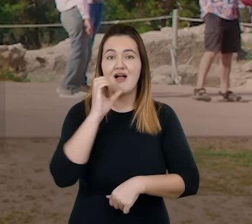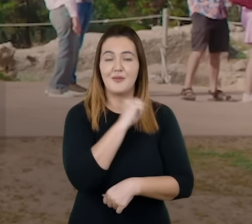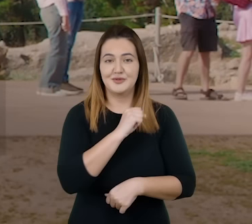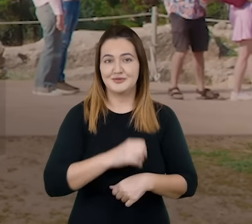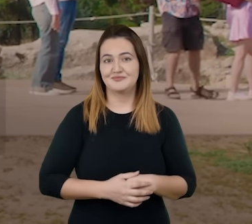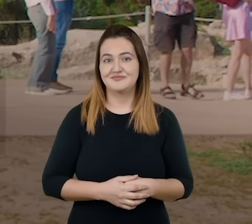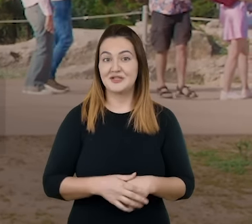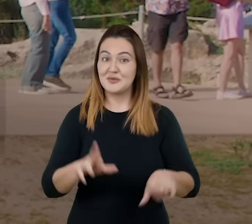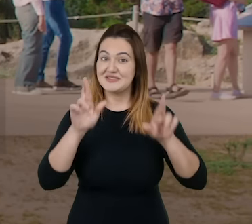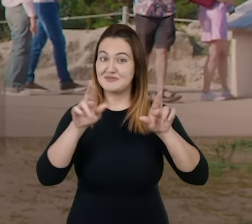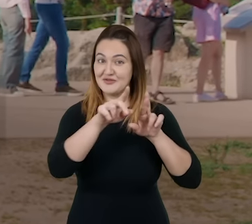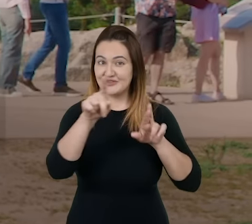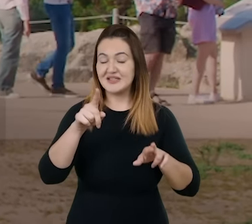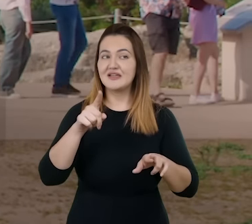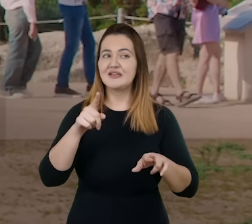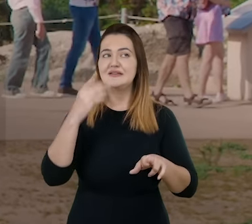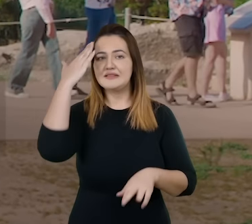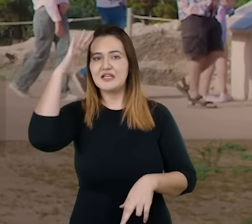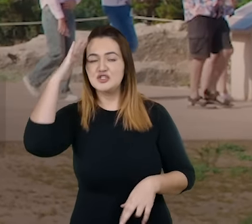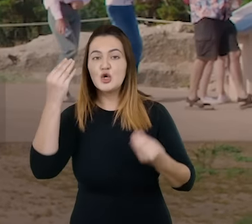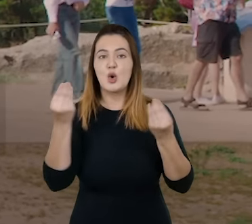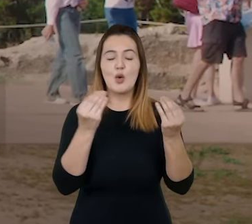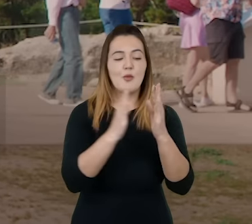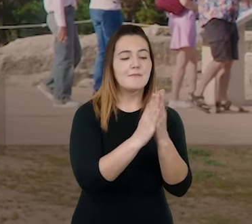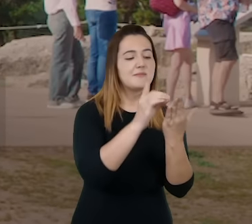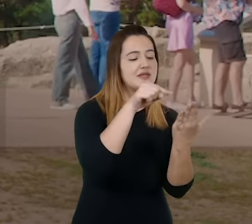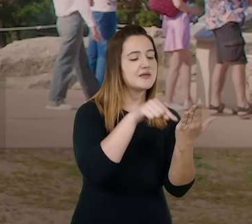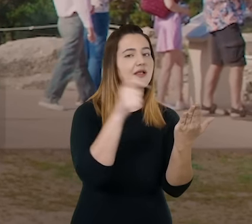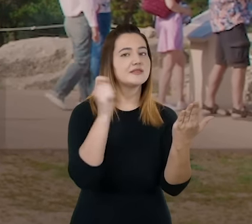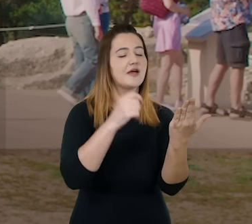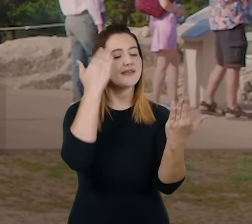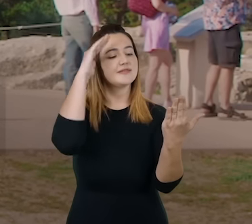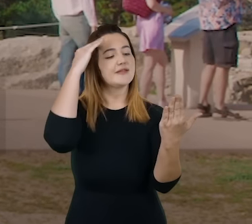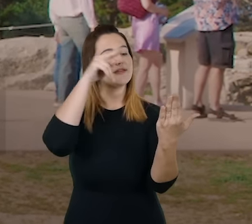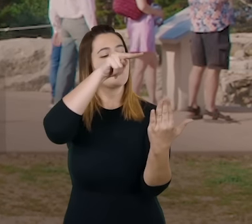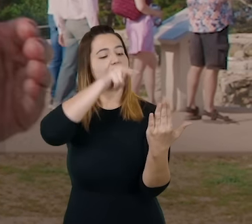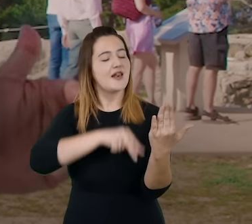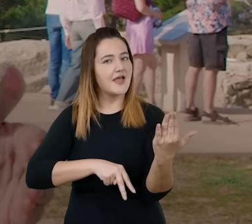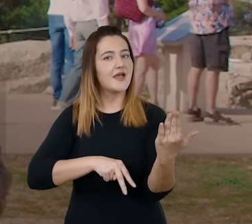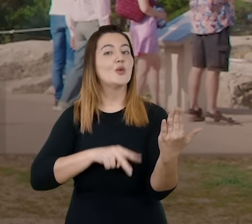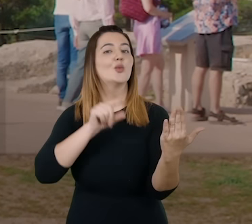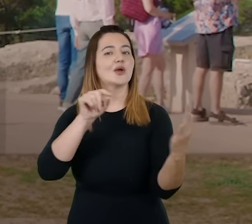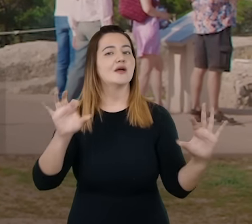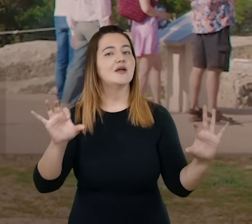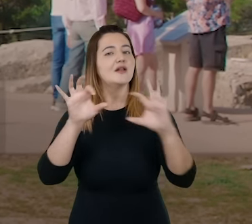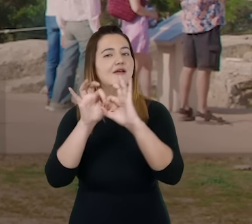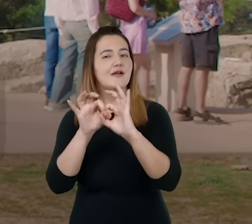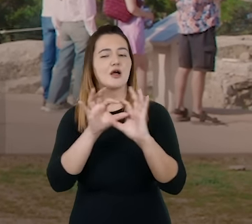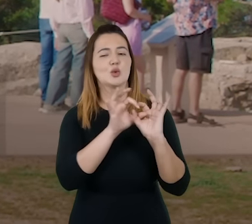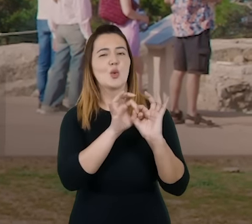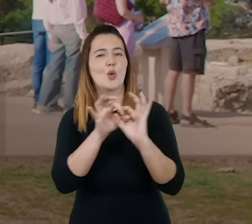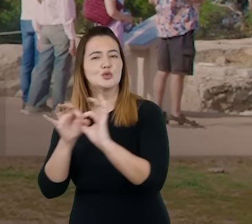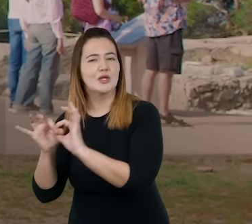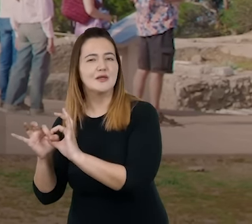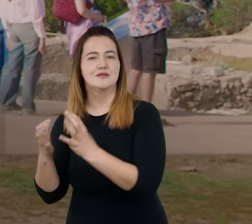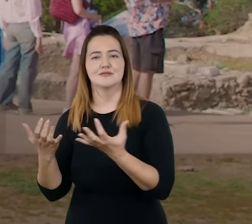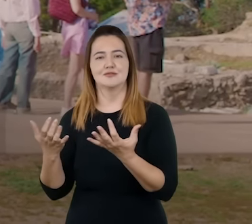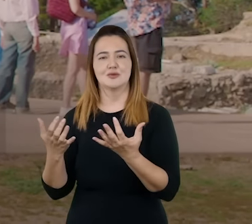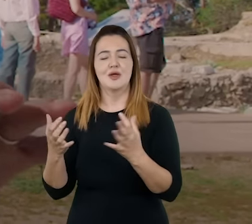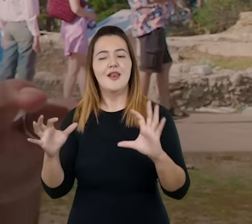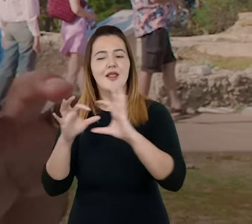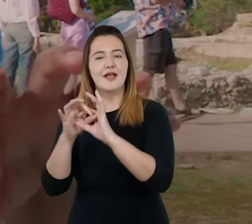espero que você esteja compreendendo como a Bíblia pode ser melhor lida, compreendida, analisada, percebida